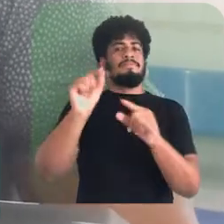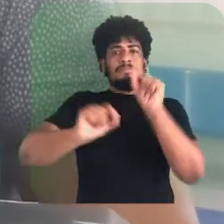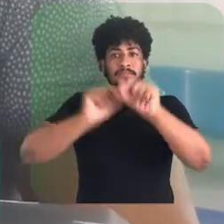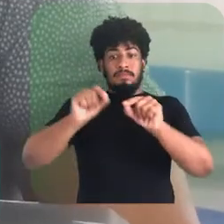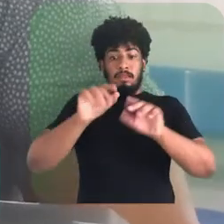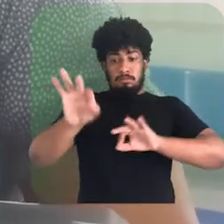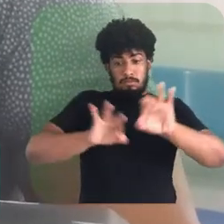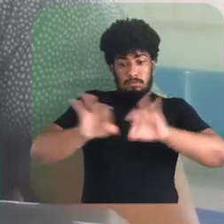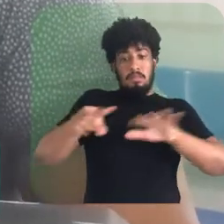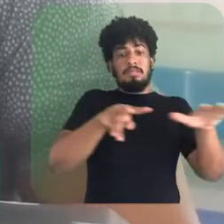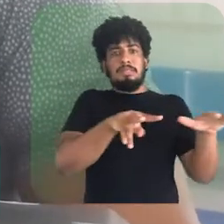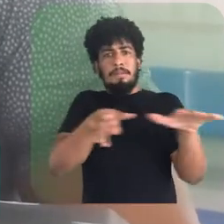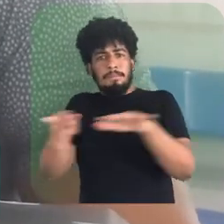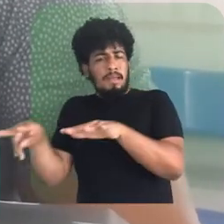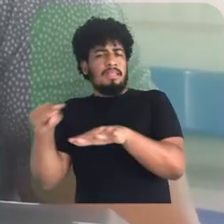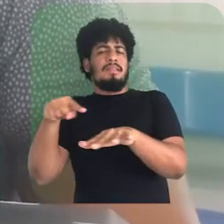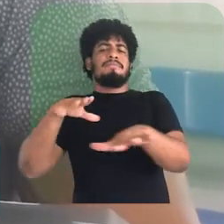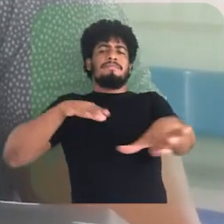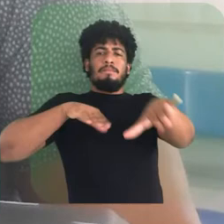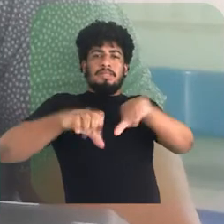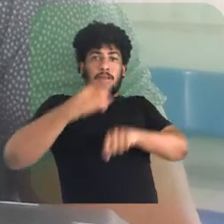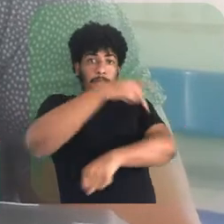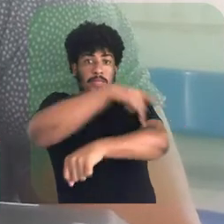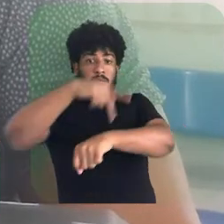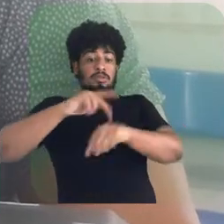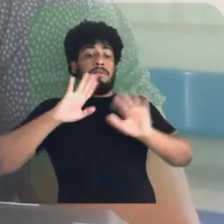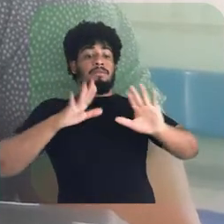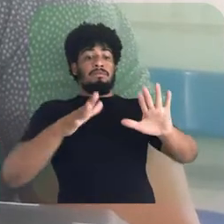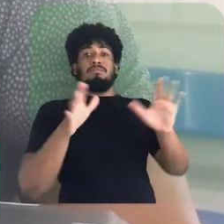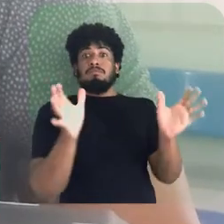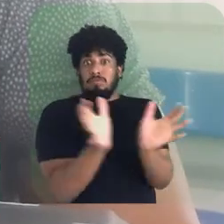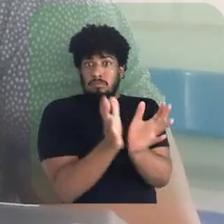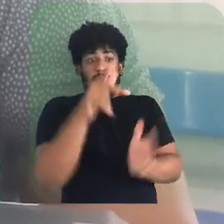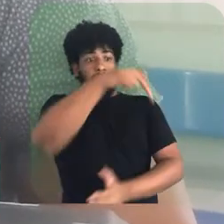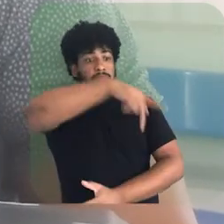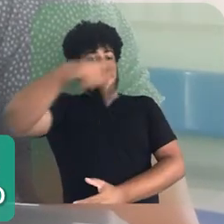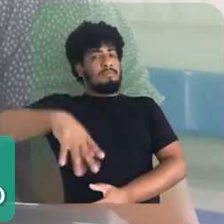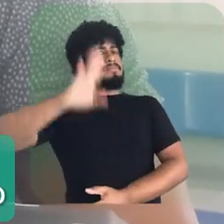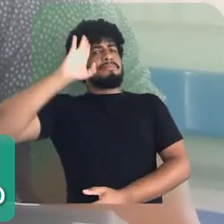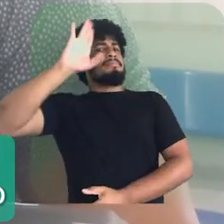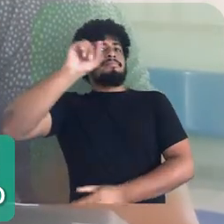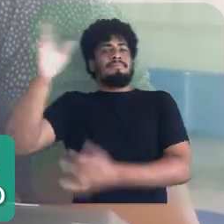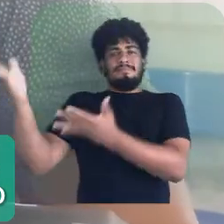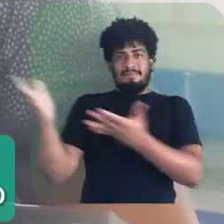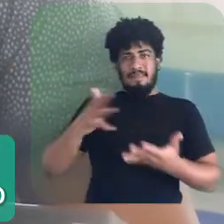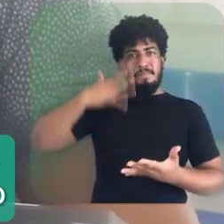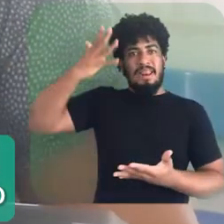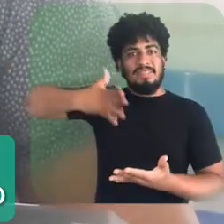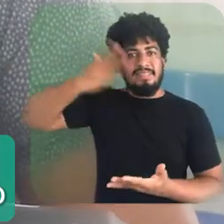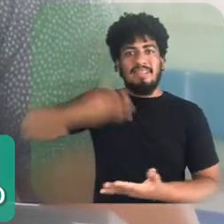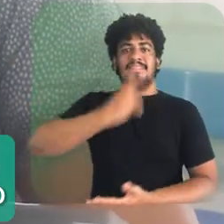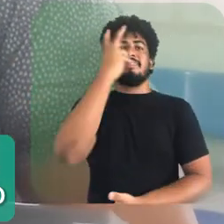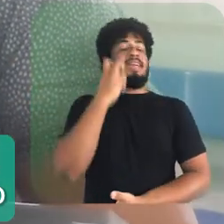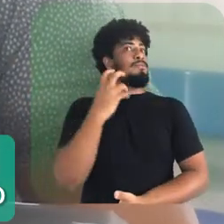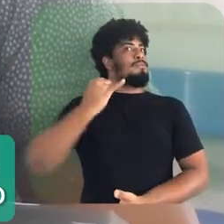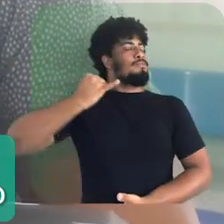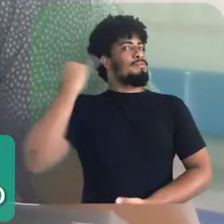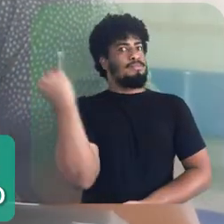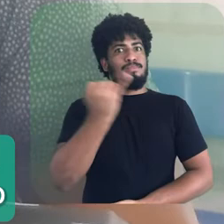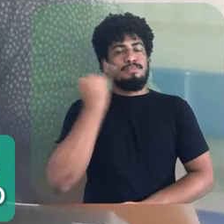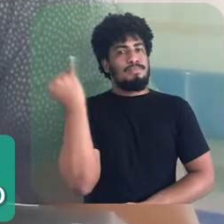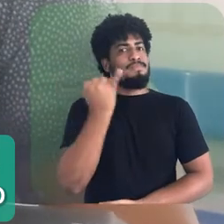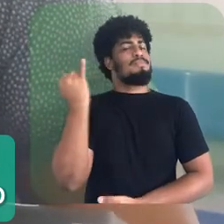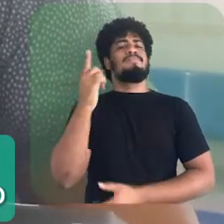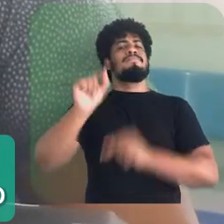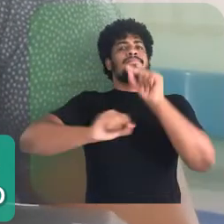de organizar uma semana de formação pedagógica para os nossos docentes, exclusivamente com palestrantes cegos, que foi um divisor